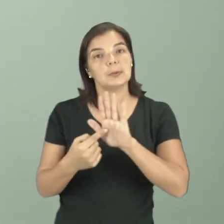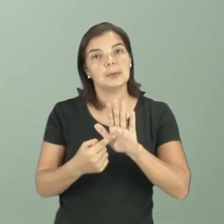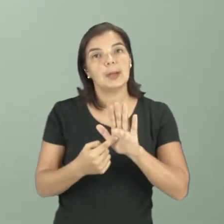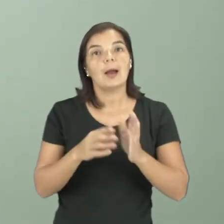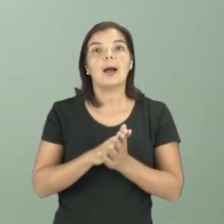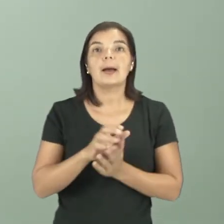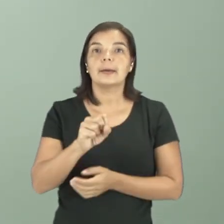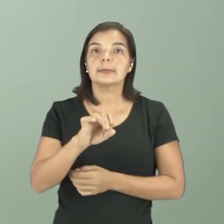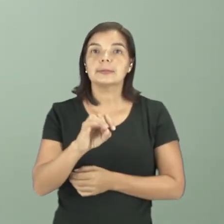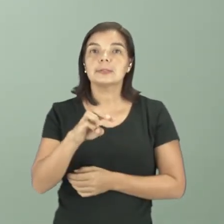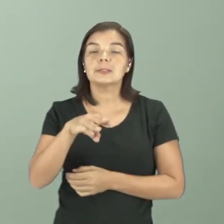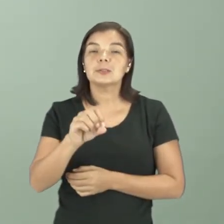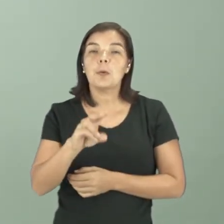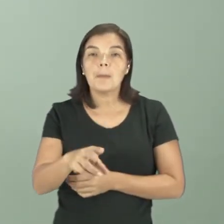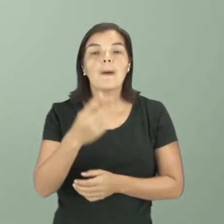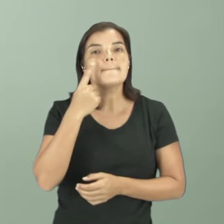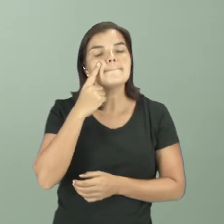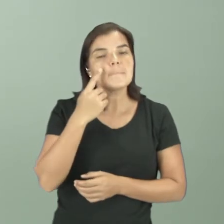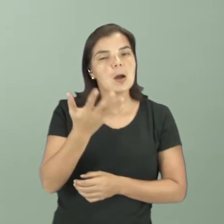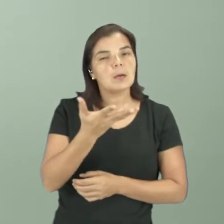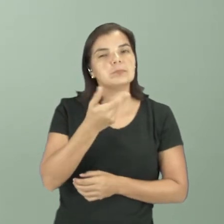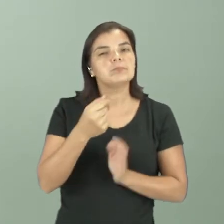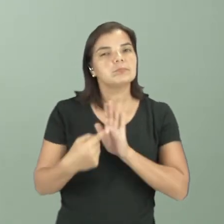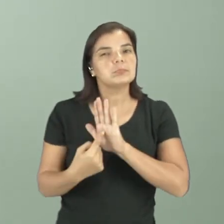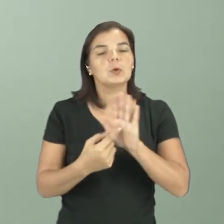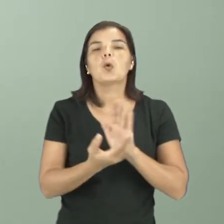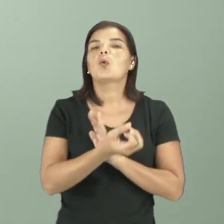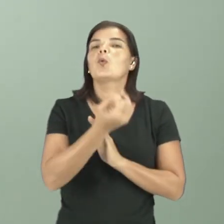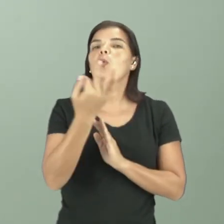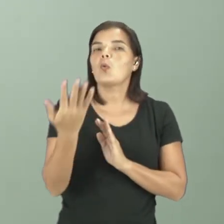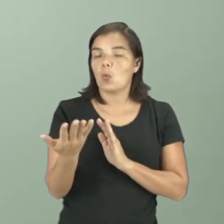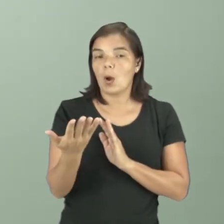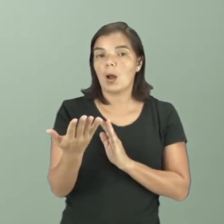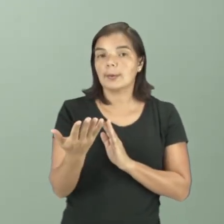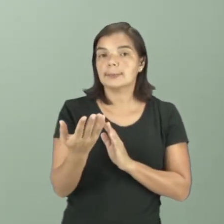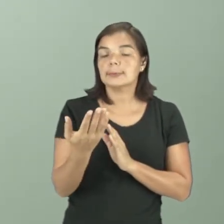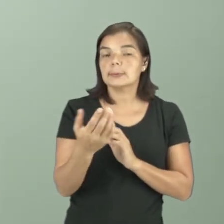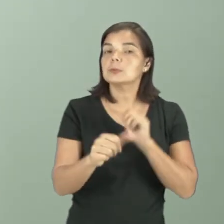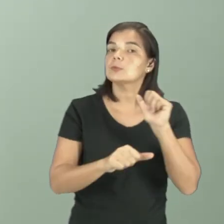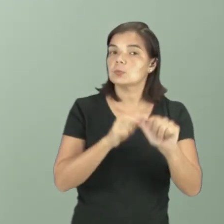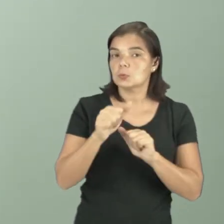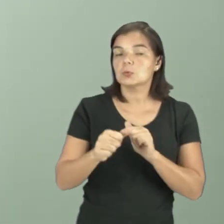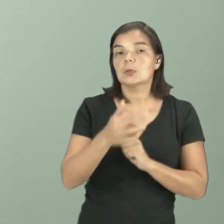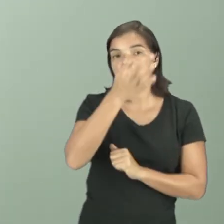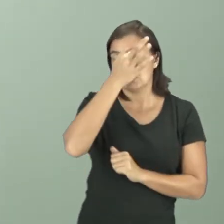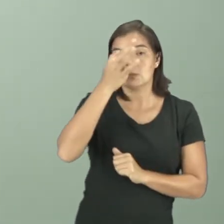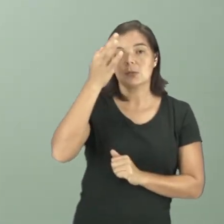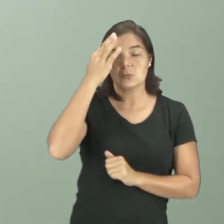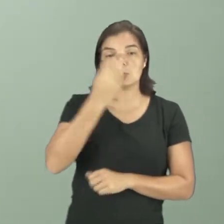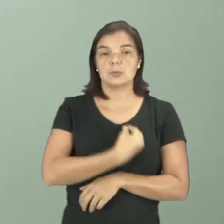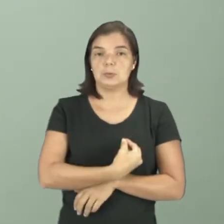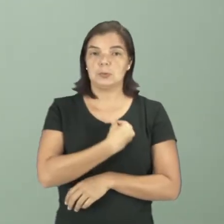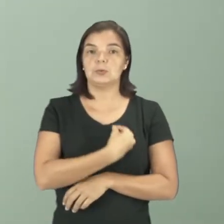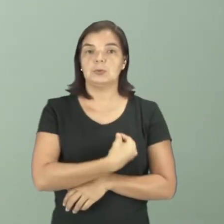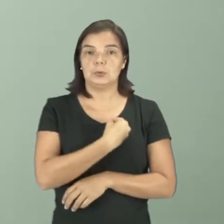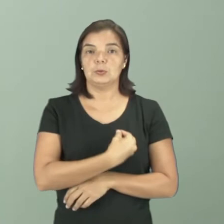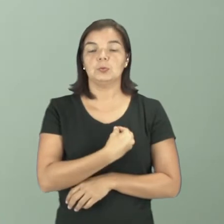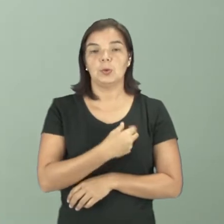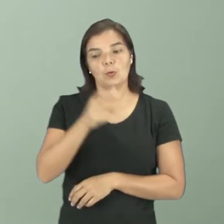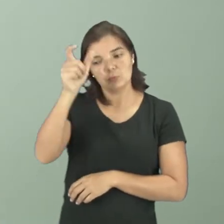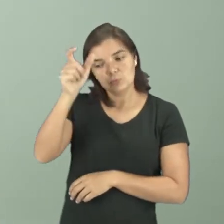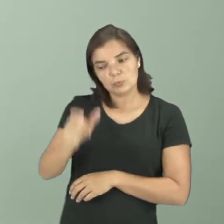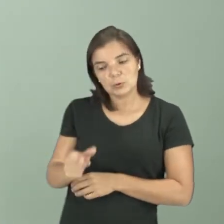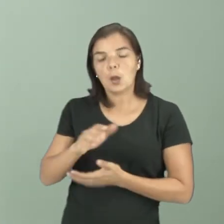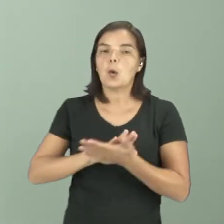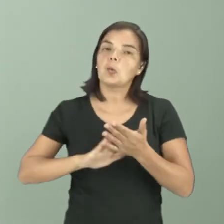Beauvoir para conseguir atualizar, mostrar quais são os desdobramentos dessa filosofia existencialista, o ser, o